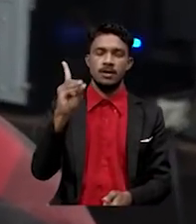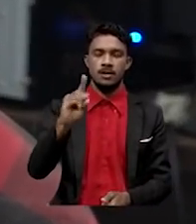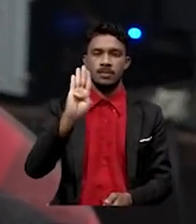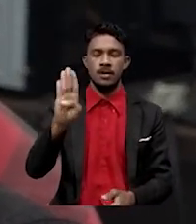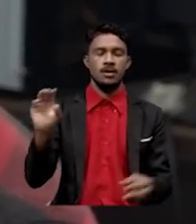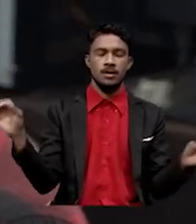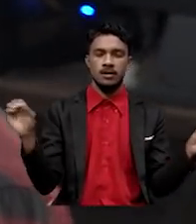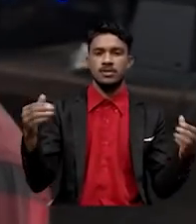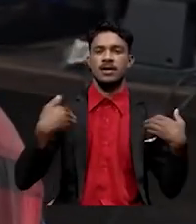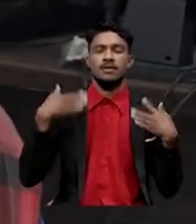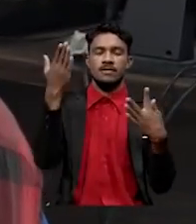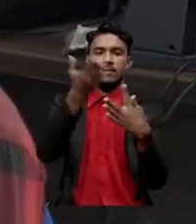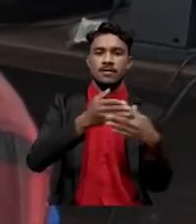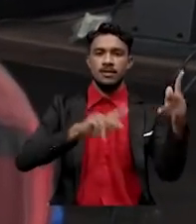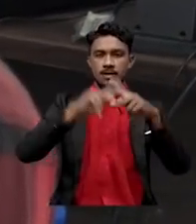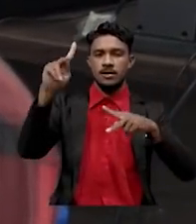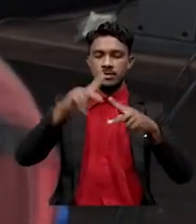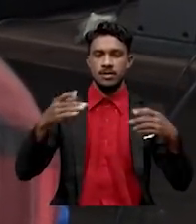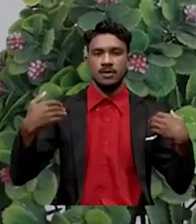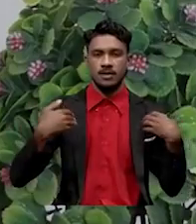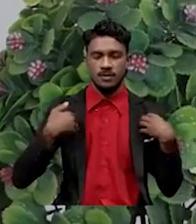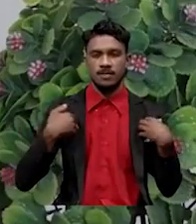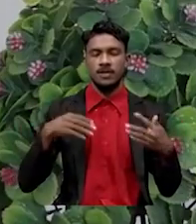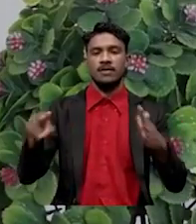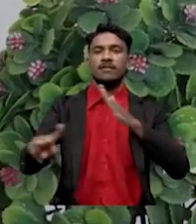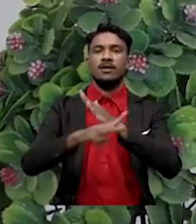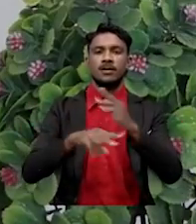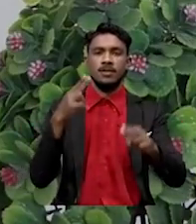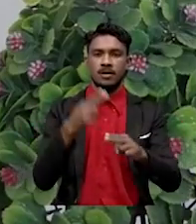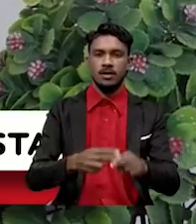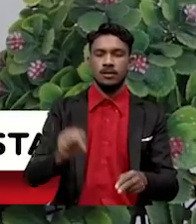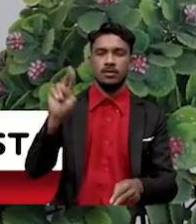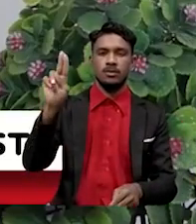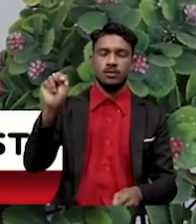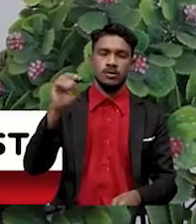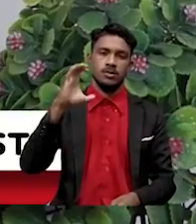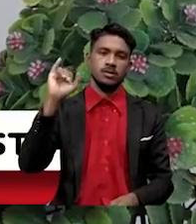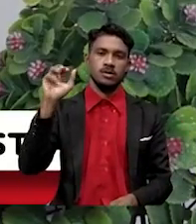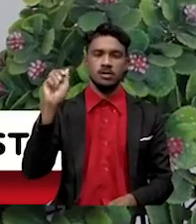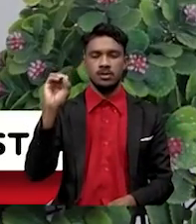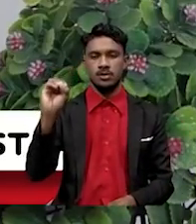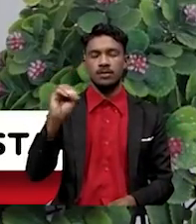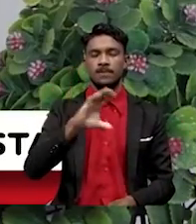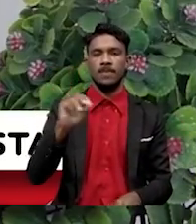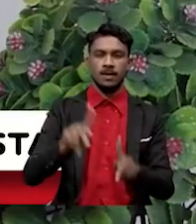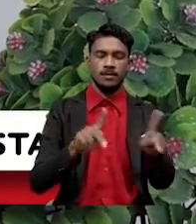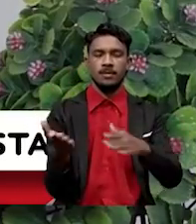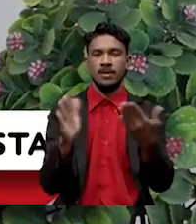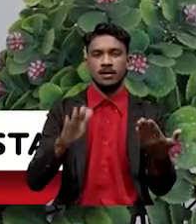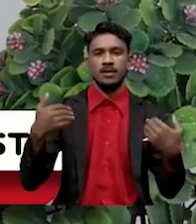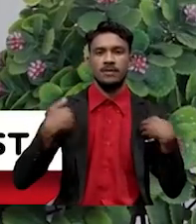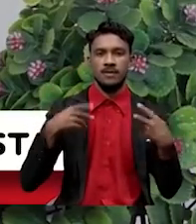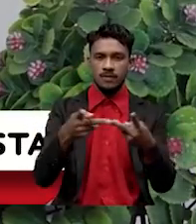kajo homicídio ne. O homicídio aconteceu, né? Aconteceu a vítima honorar anúncio Calistro Pinto, a matéria né Marques é